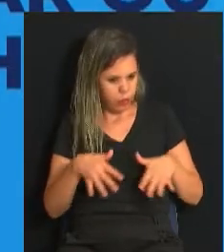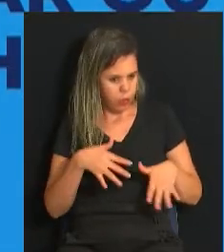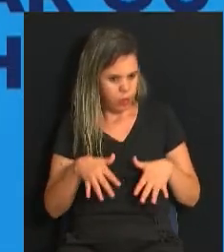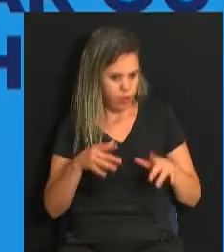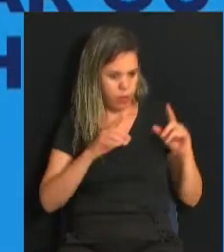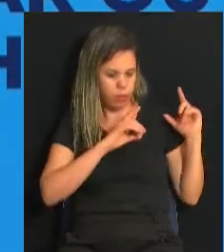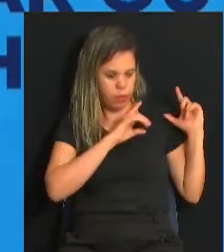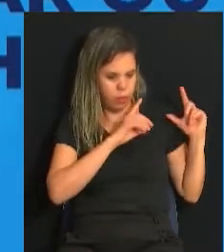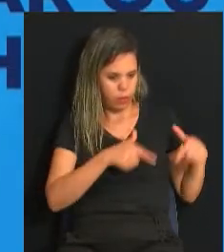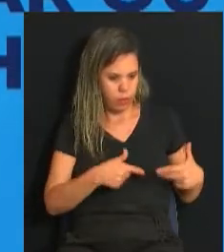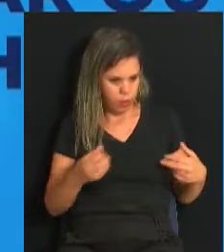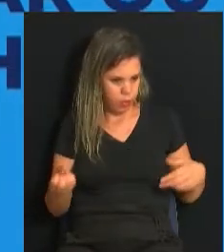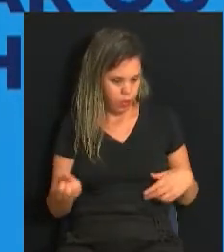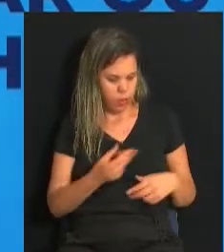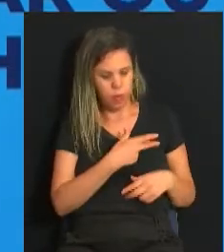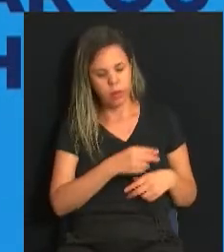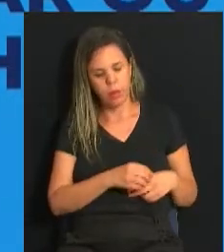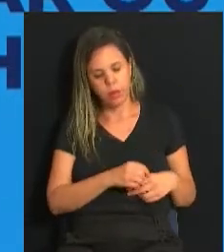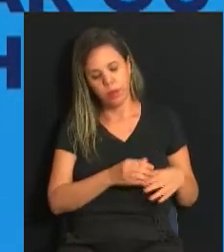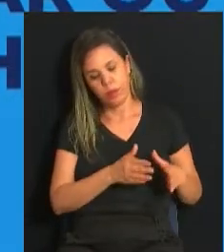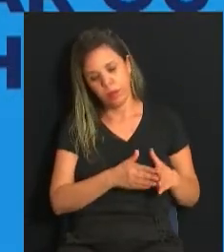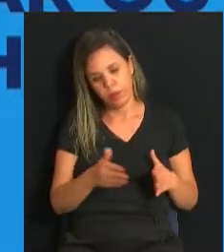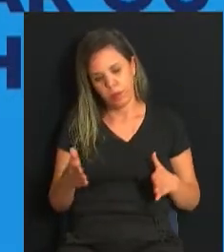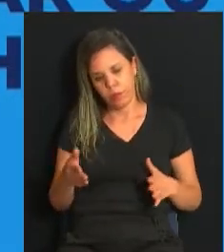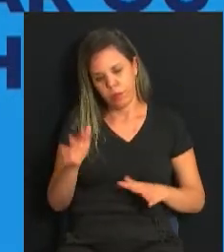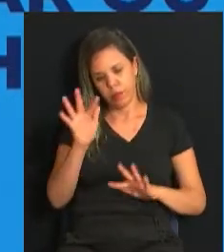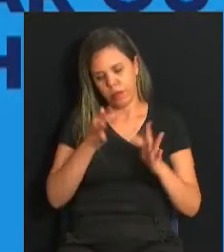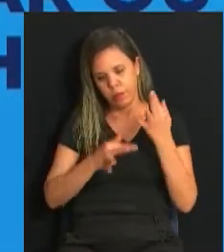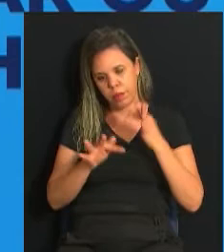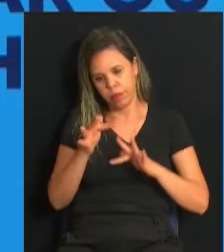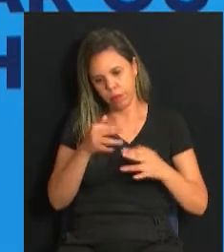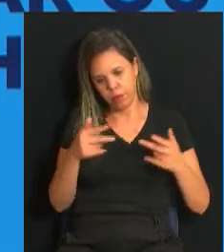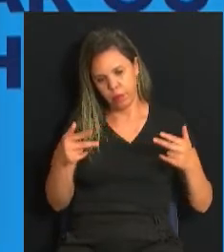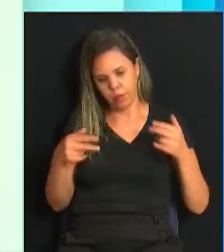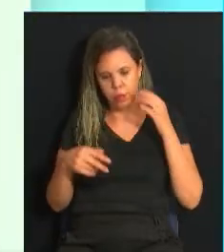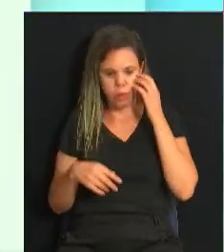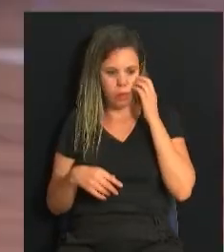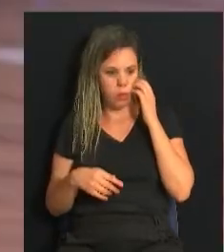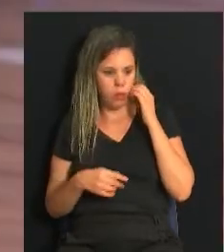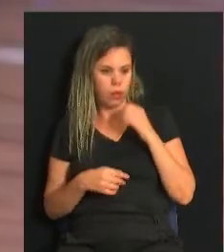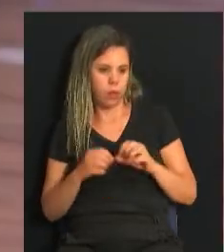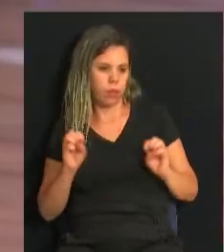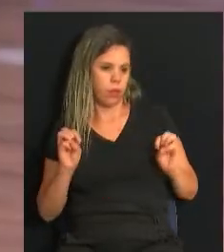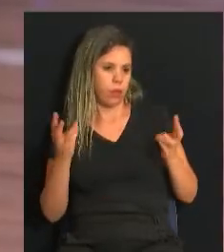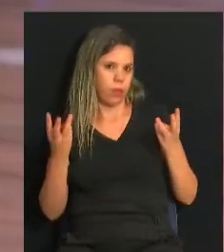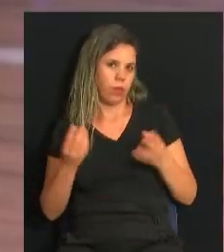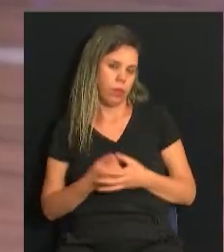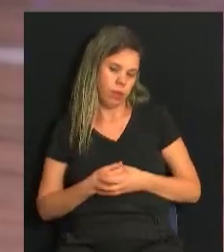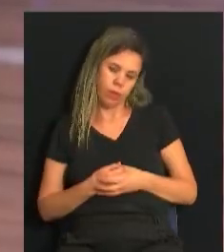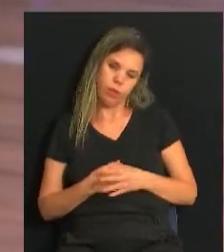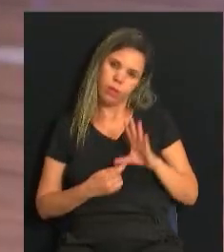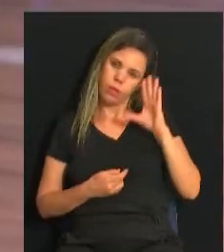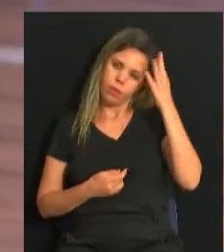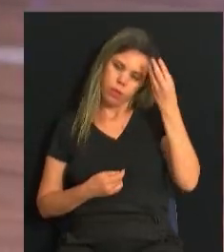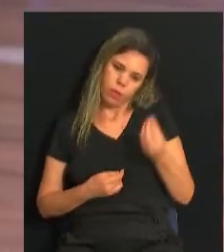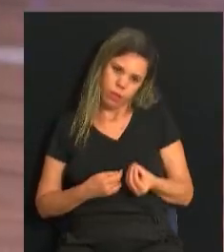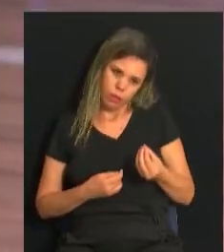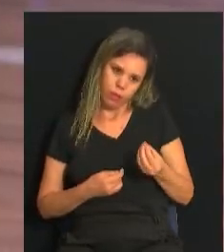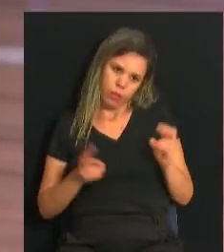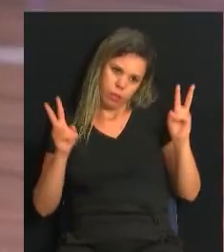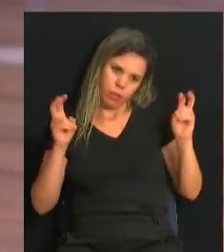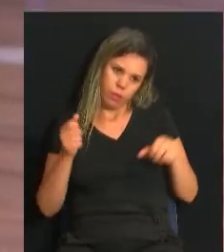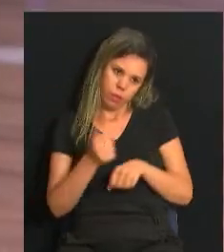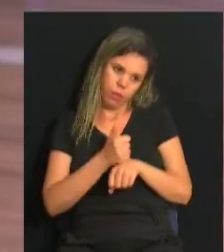dança clássica moderna contemporânea folclórica Popular ou de shows bom e pra gente entender um pouquinho mais sobre